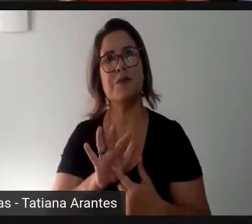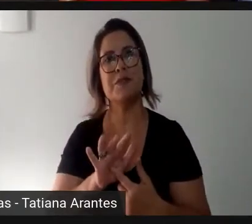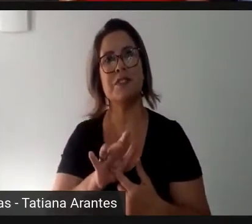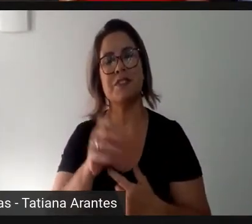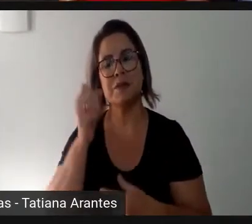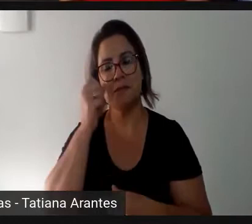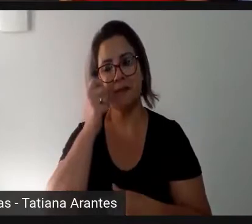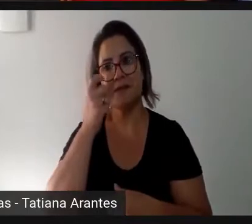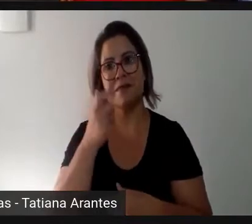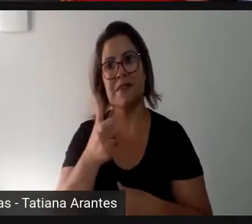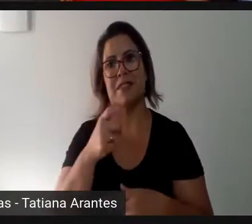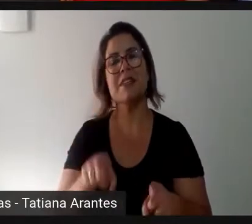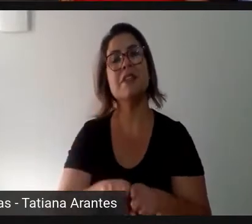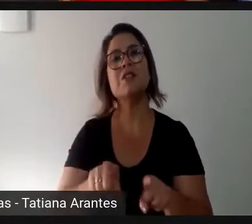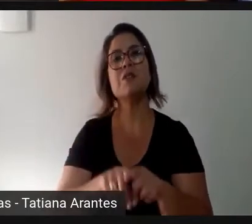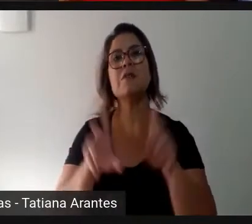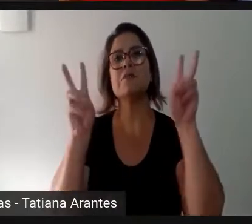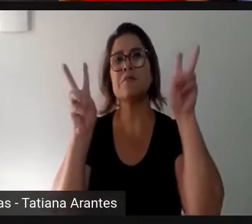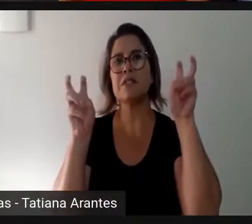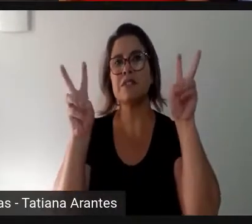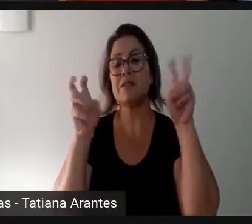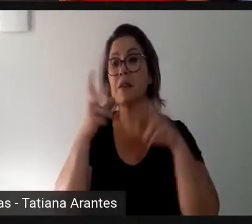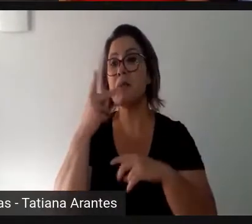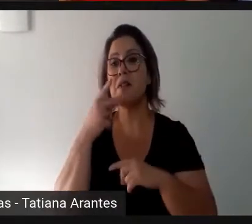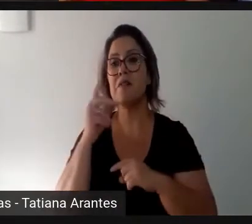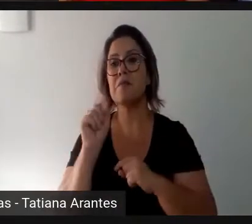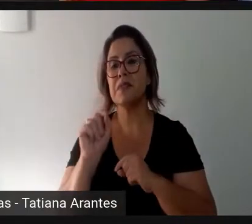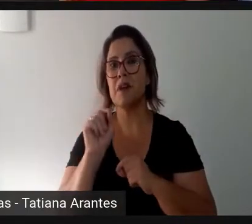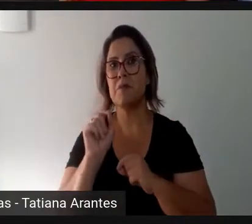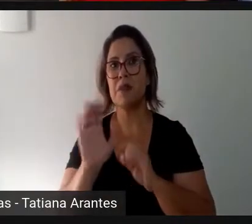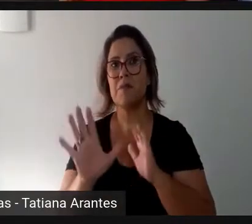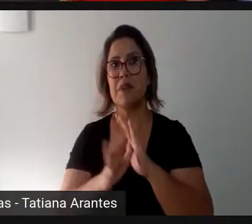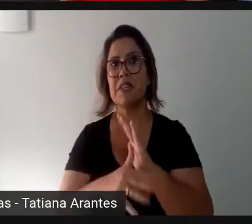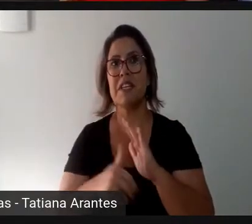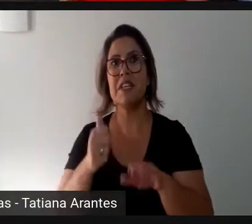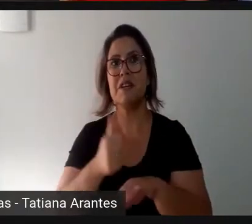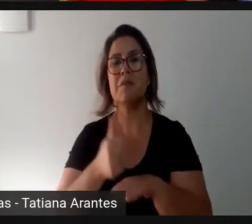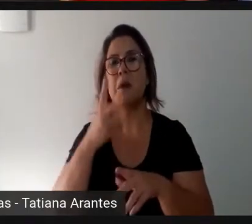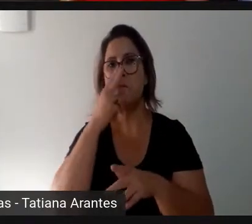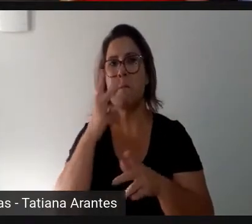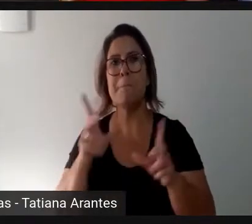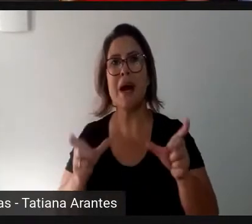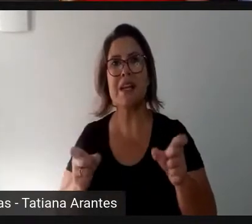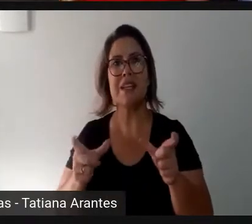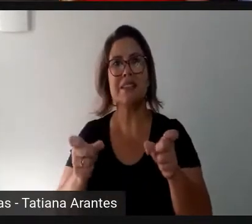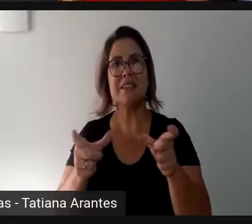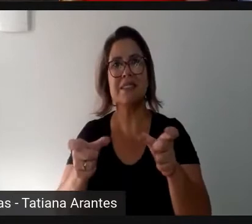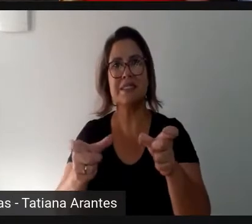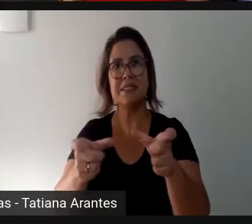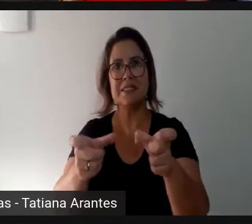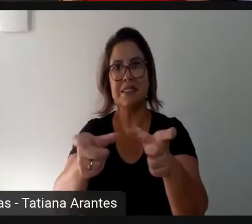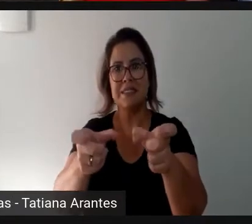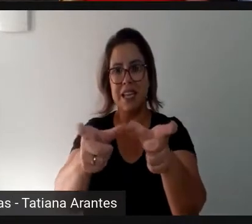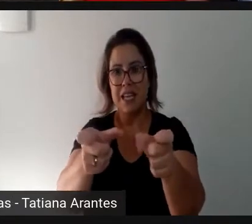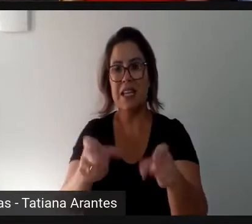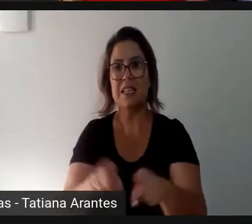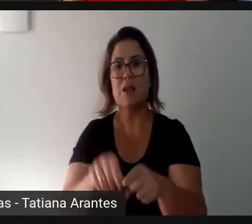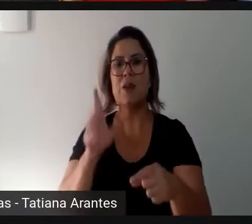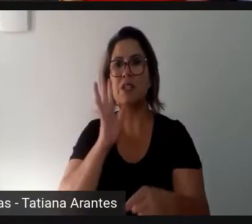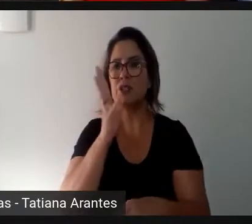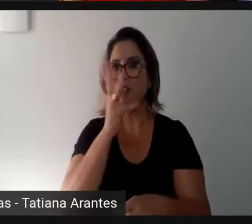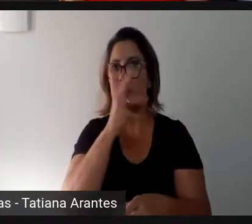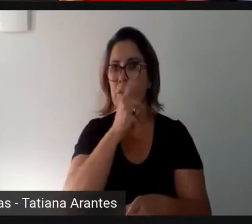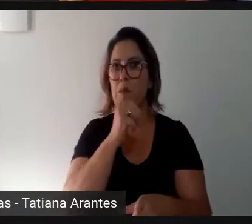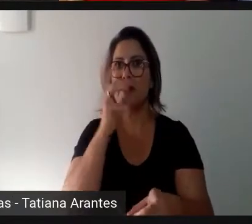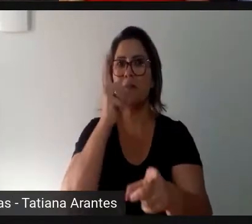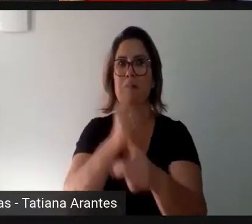ligada com o nosso tema, que diz o seguinte: a corrupção é como câncer. Quanto mais se demora em estabelecer o diagnóstico e iniciar o tratamento, menores